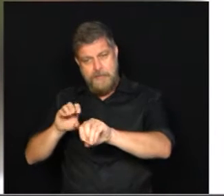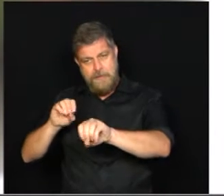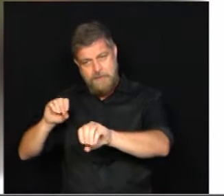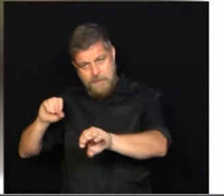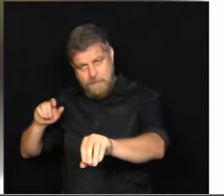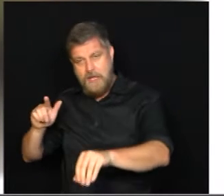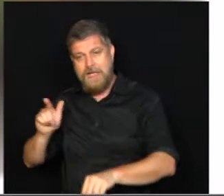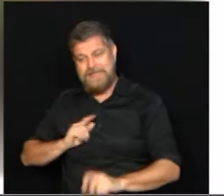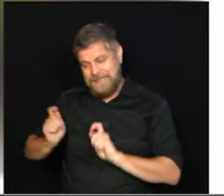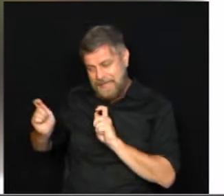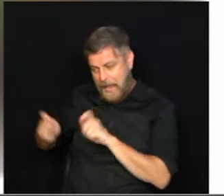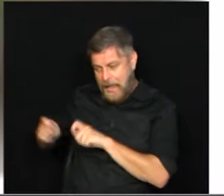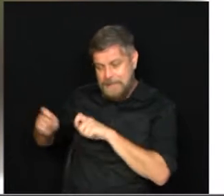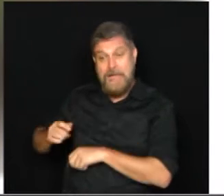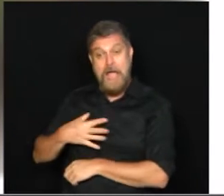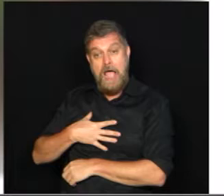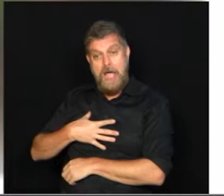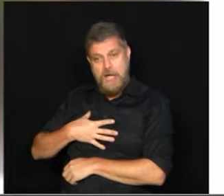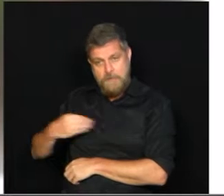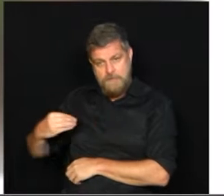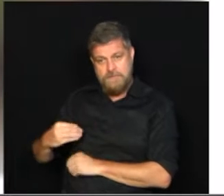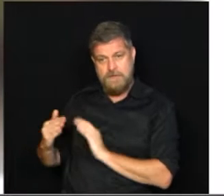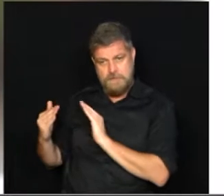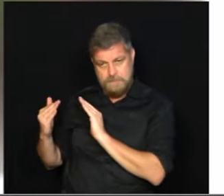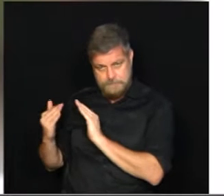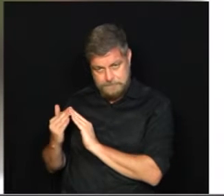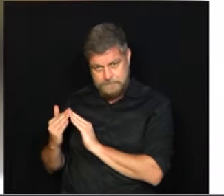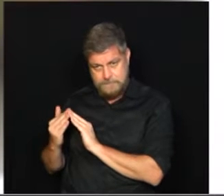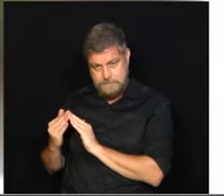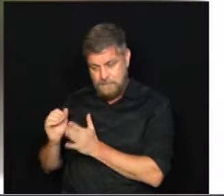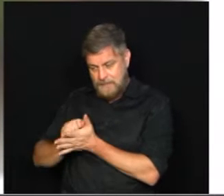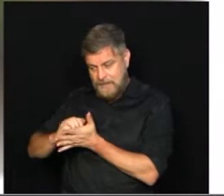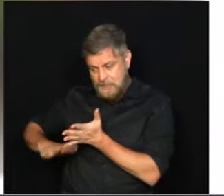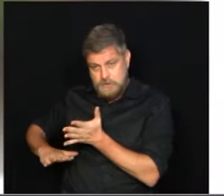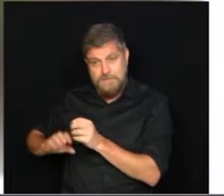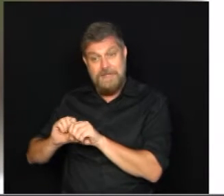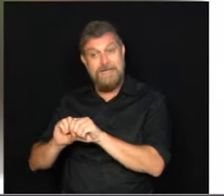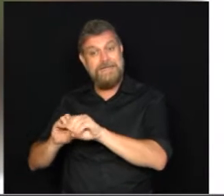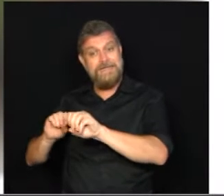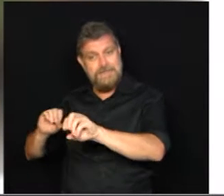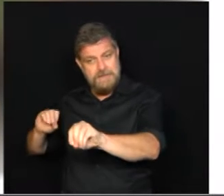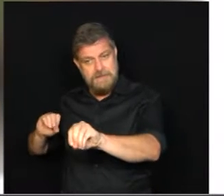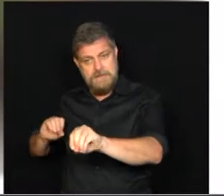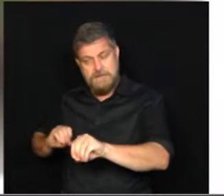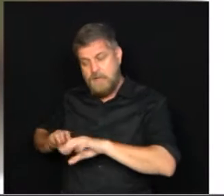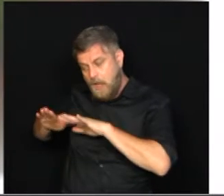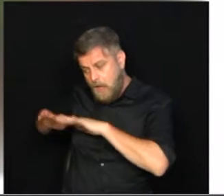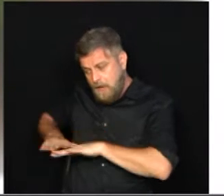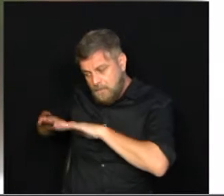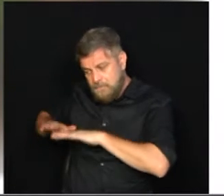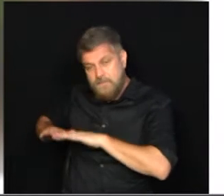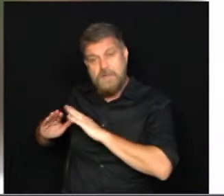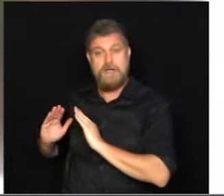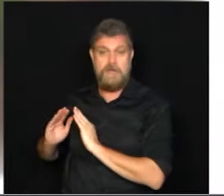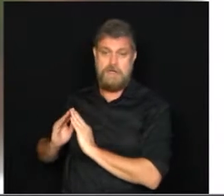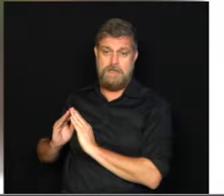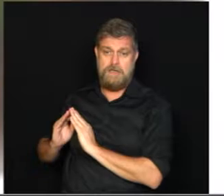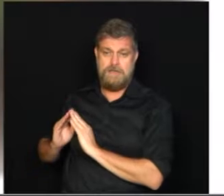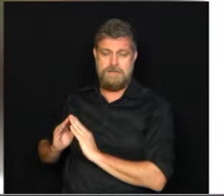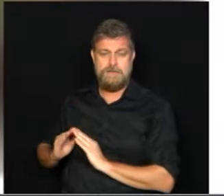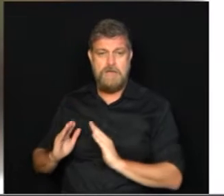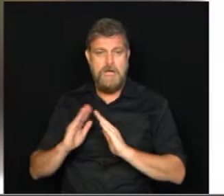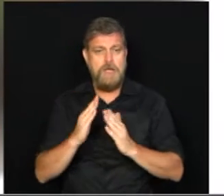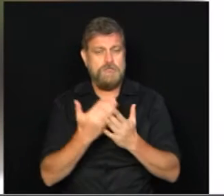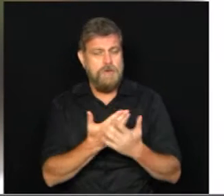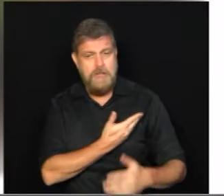que tem condições do seu filho estar fazendo a distância Que permaneça a distância mesmo na